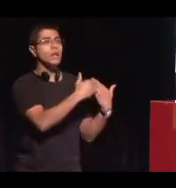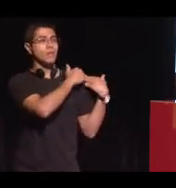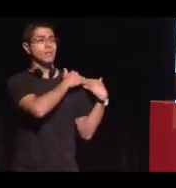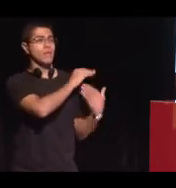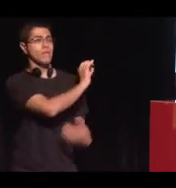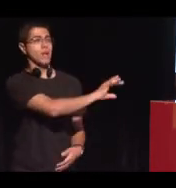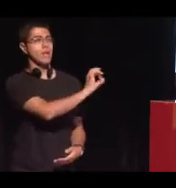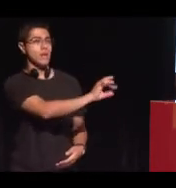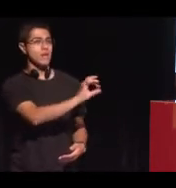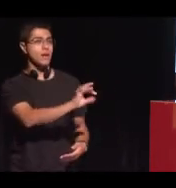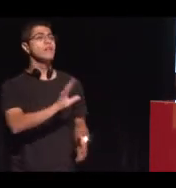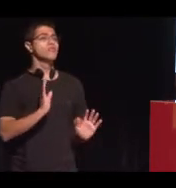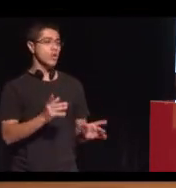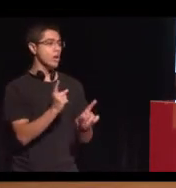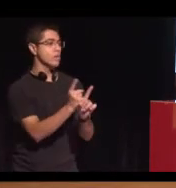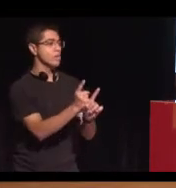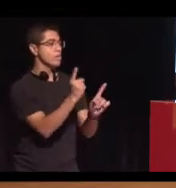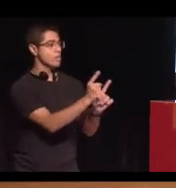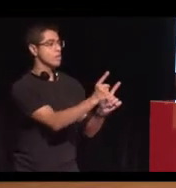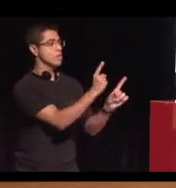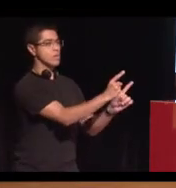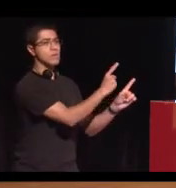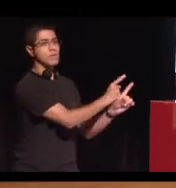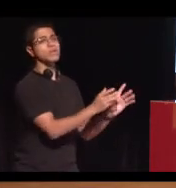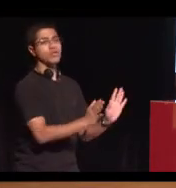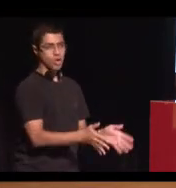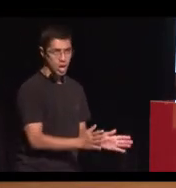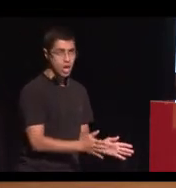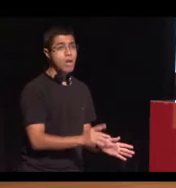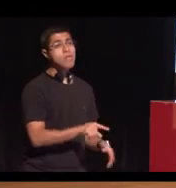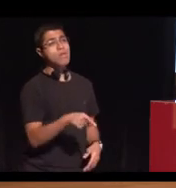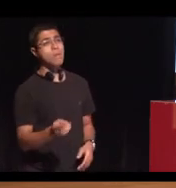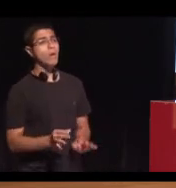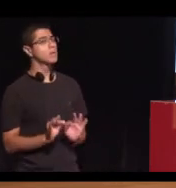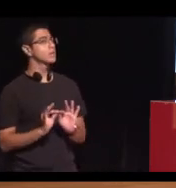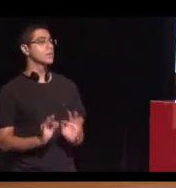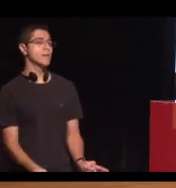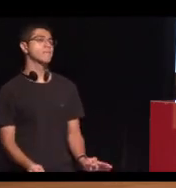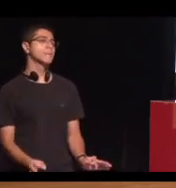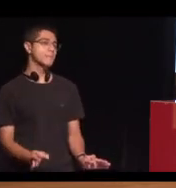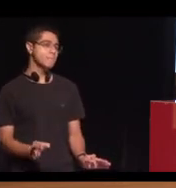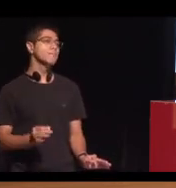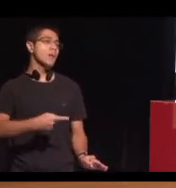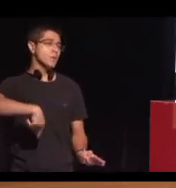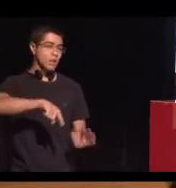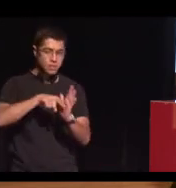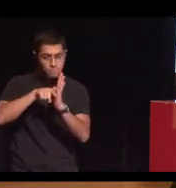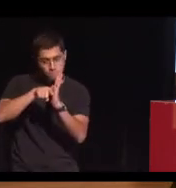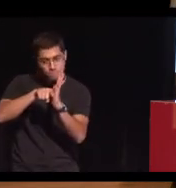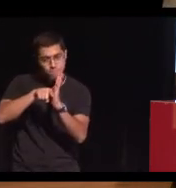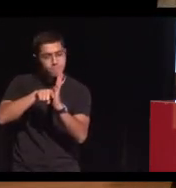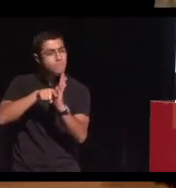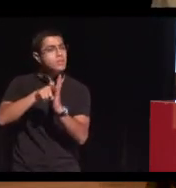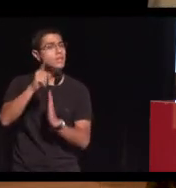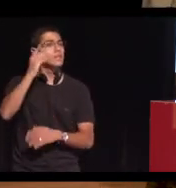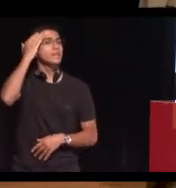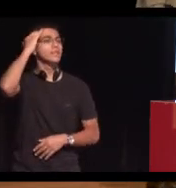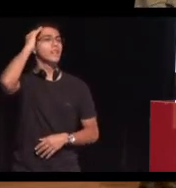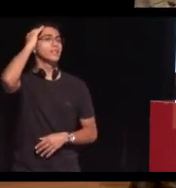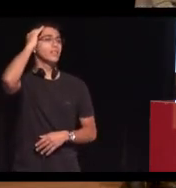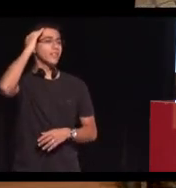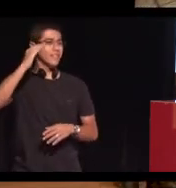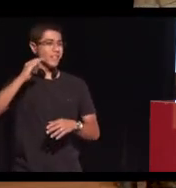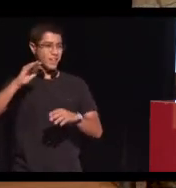pedaço desse monolito. E aí ficou simples da gente mapear, entender que esse monolito,